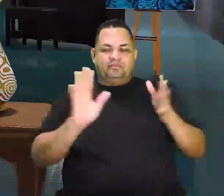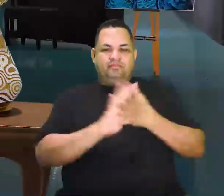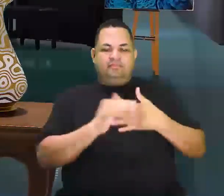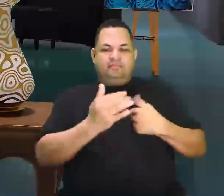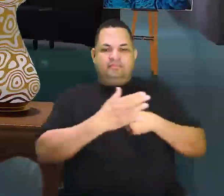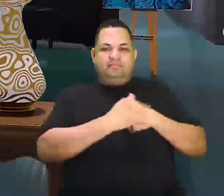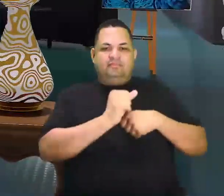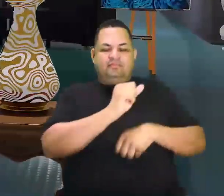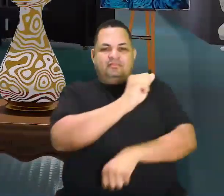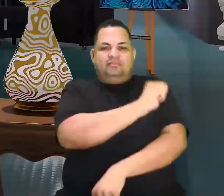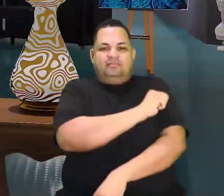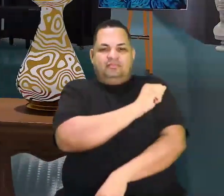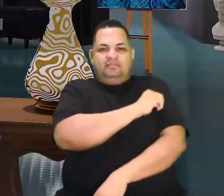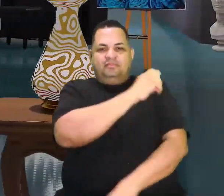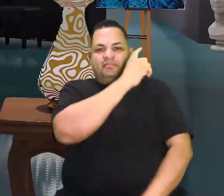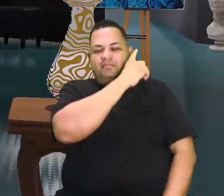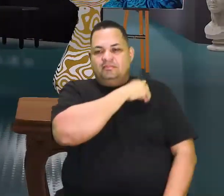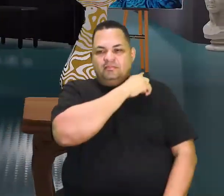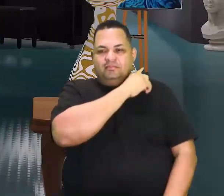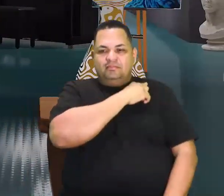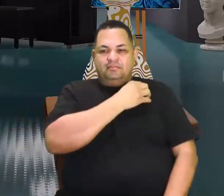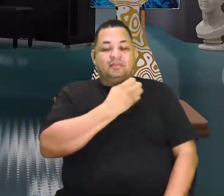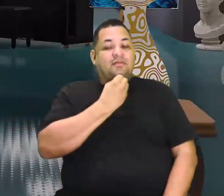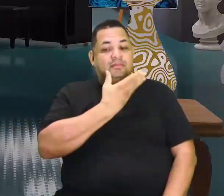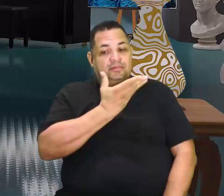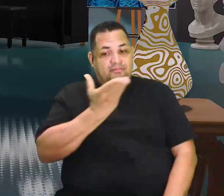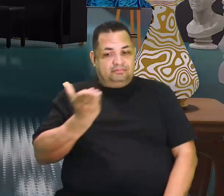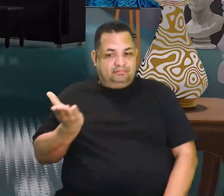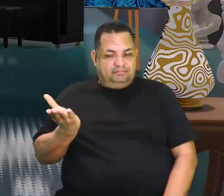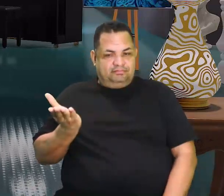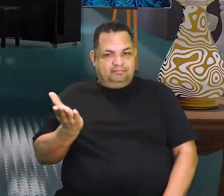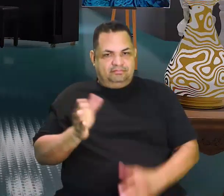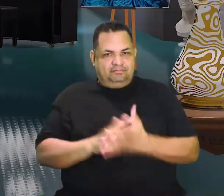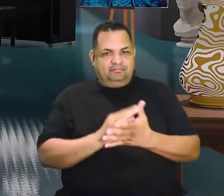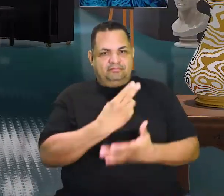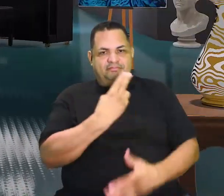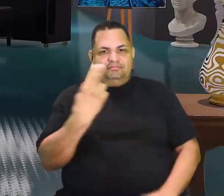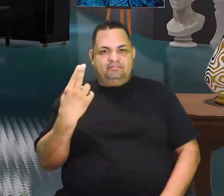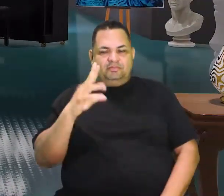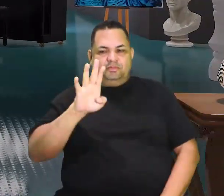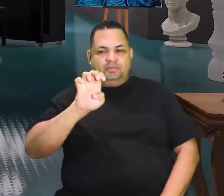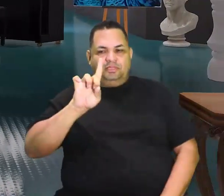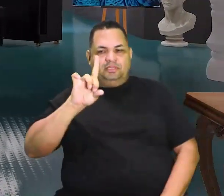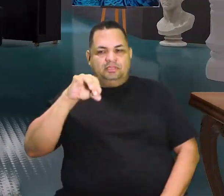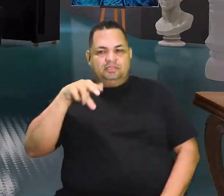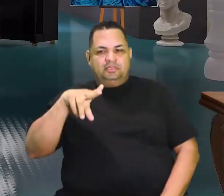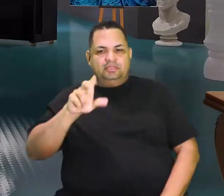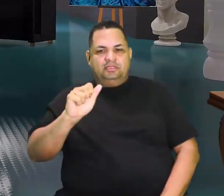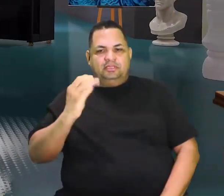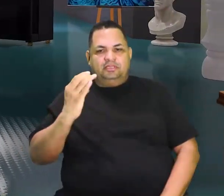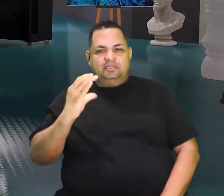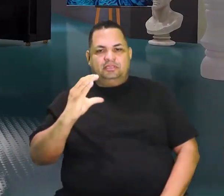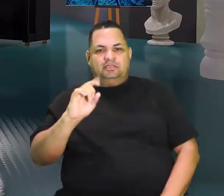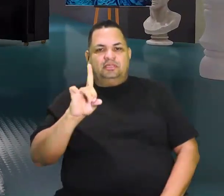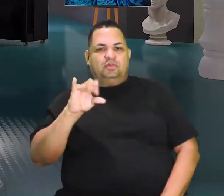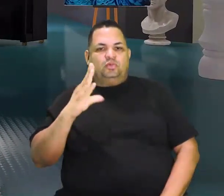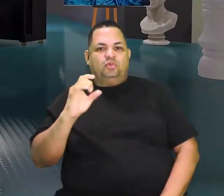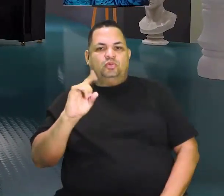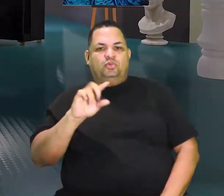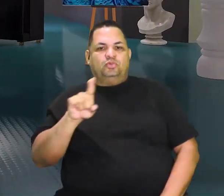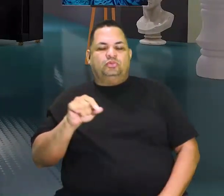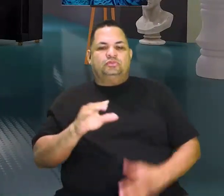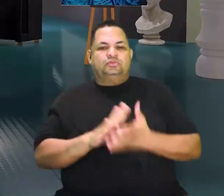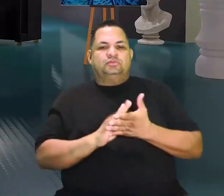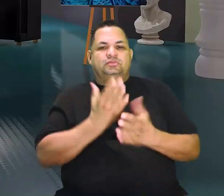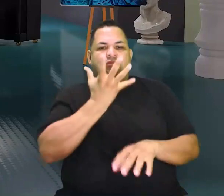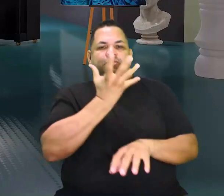queridos estudantes do primeiro ano, tudo bem com vocês? Eu sou a professora Lidiana da Cruz, do componente